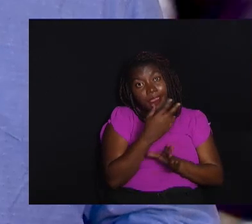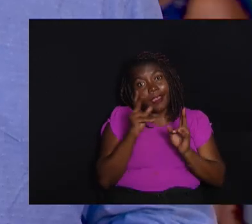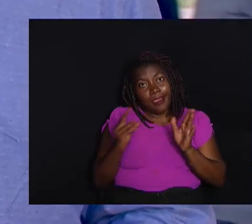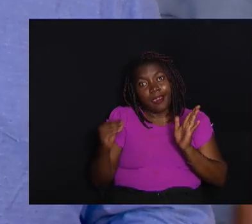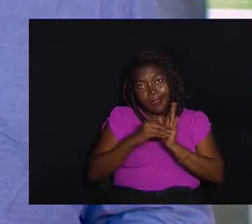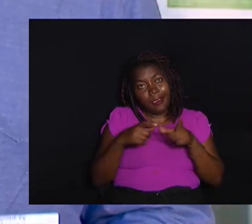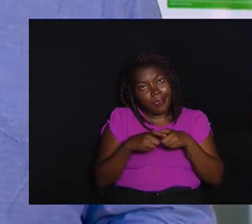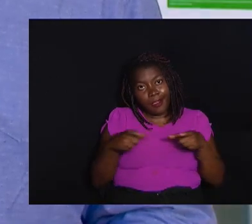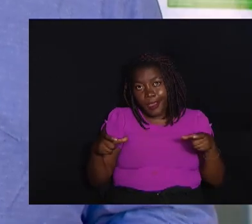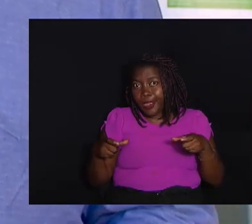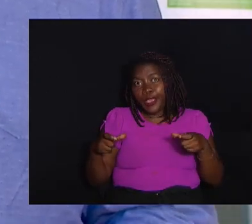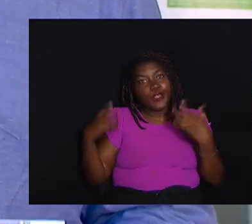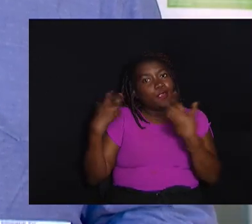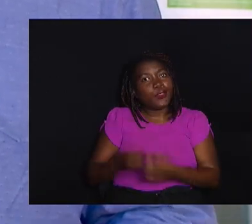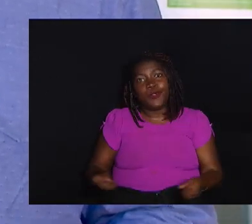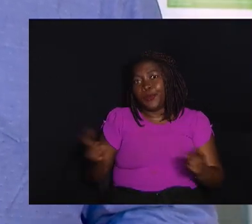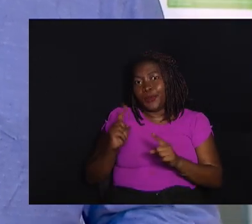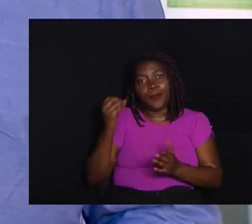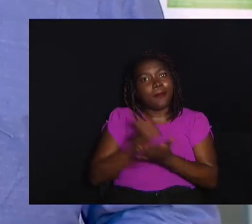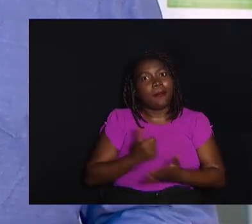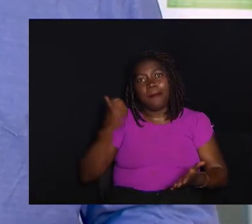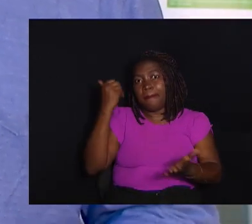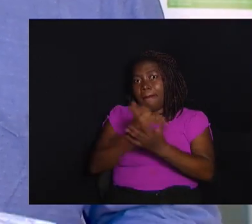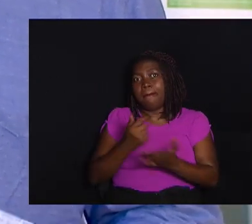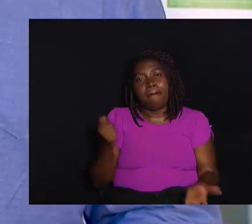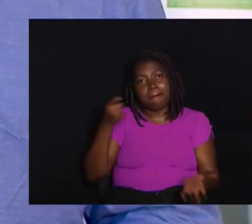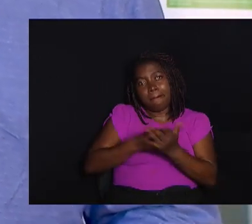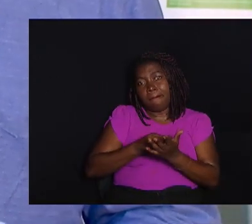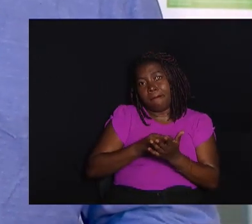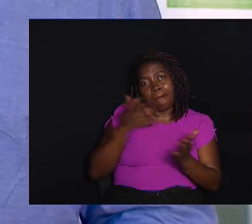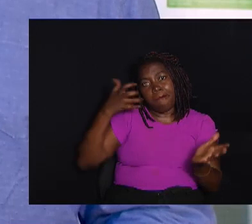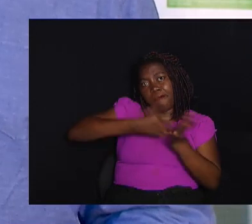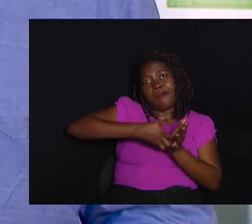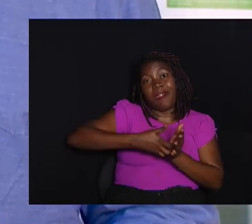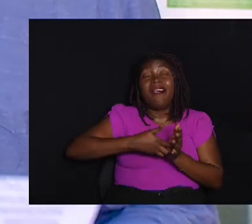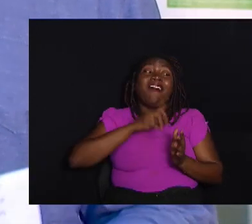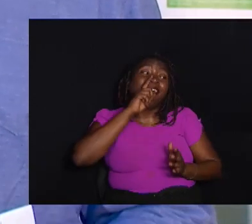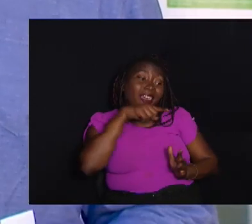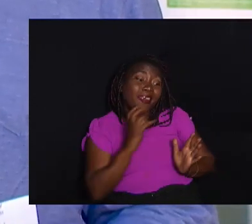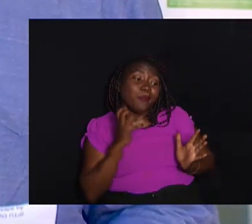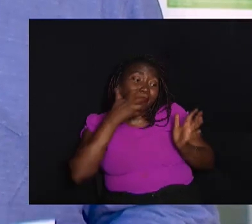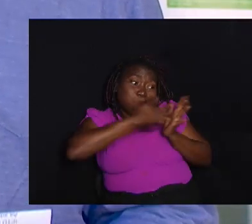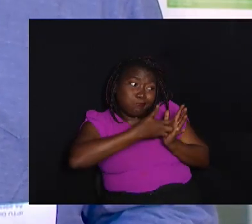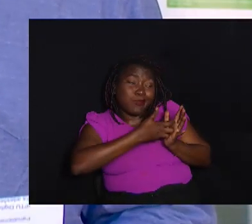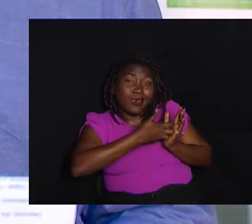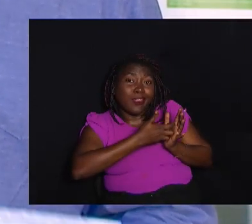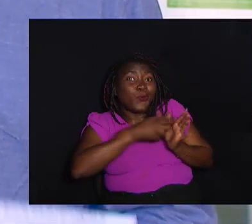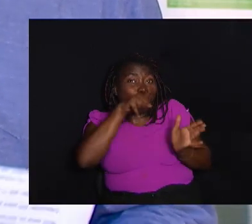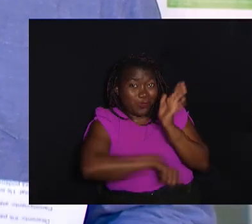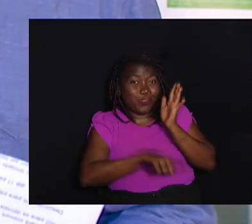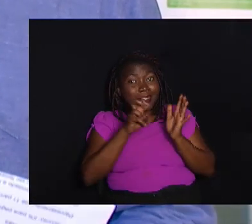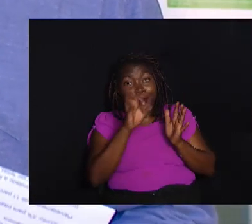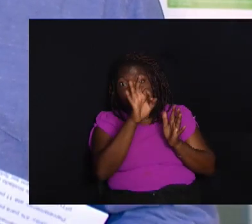não haverá mais a possibilidade de pagamento da cota única, né? O pagamento à vista em cota única, com o desconto de 5%,